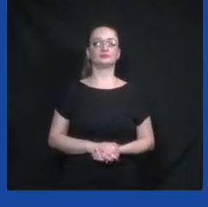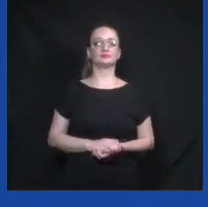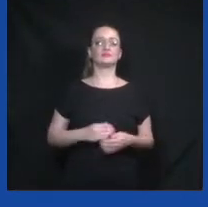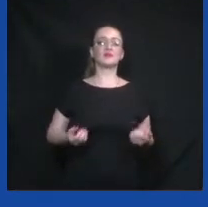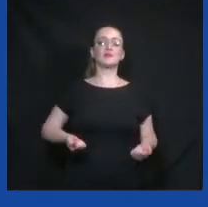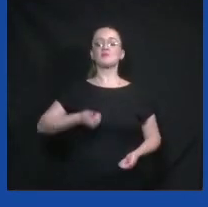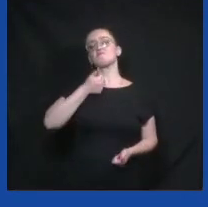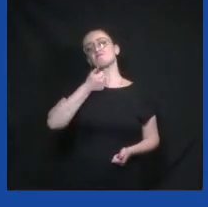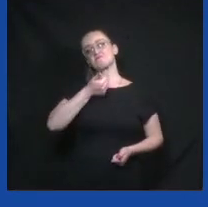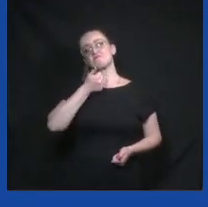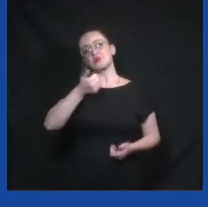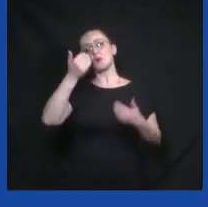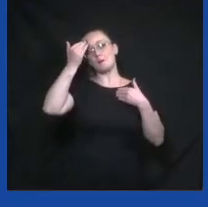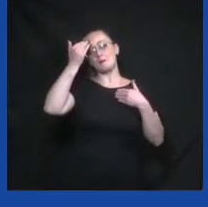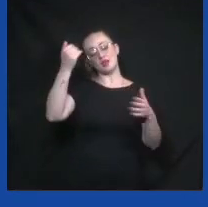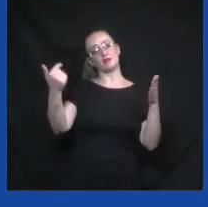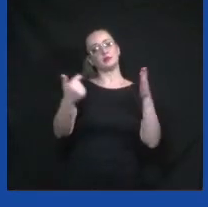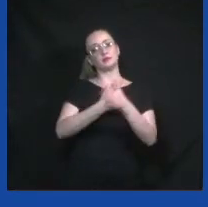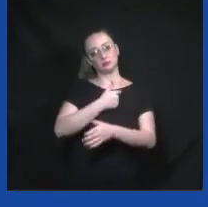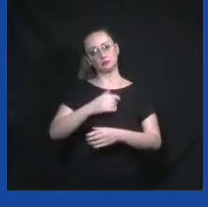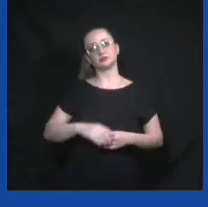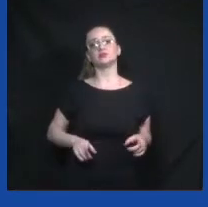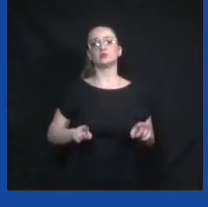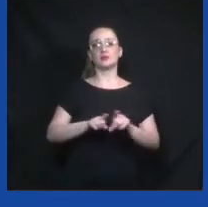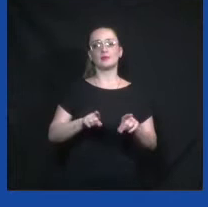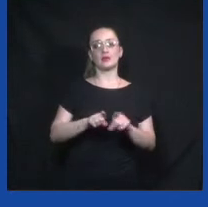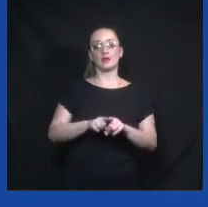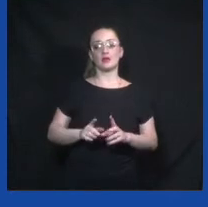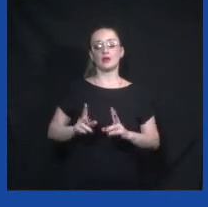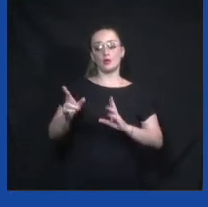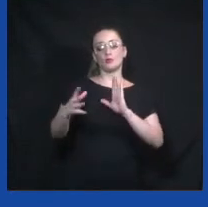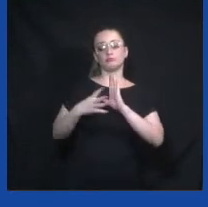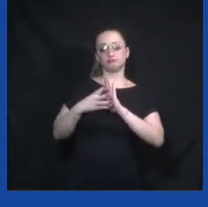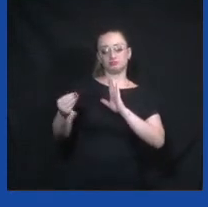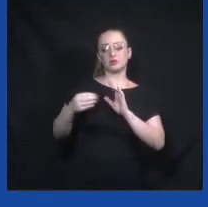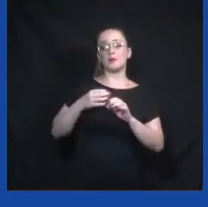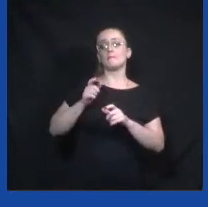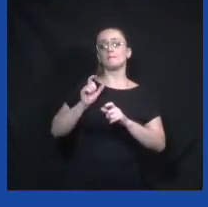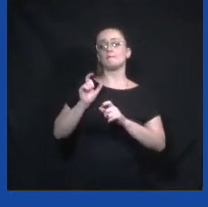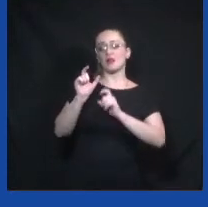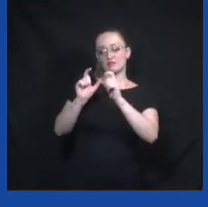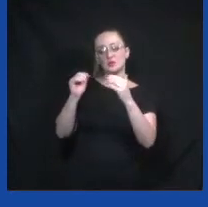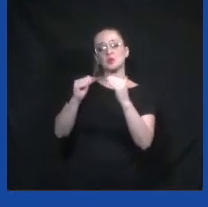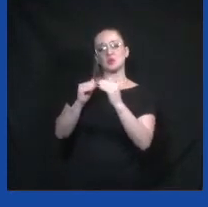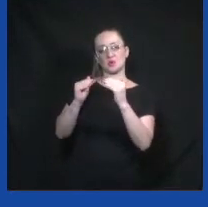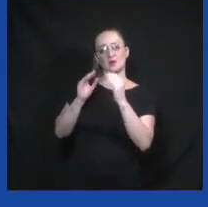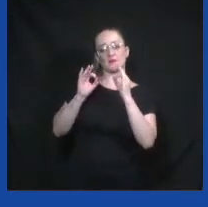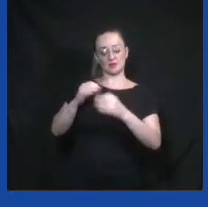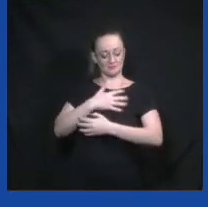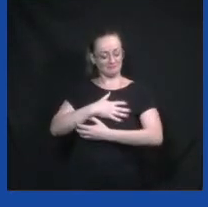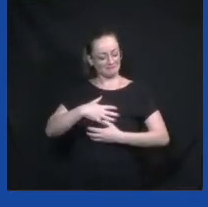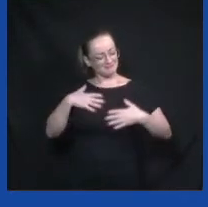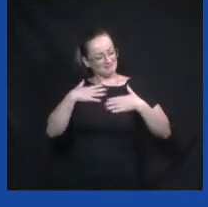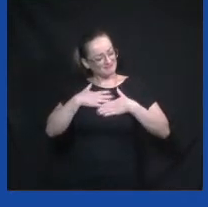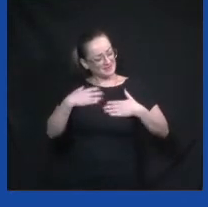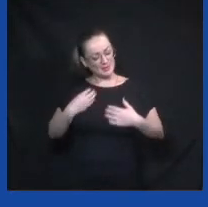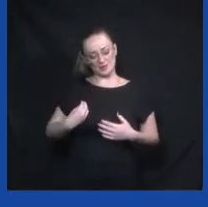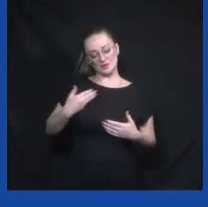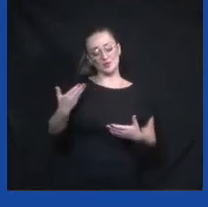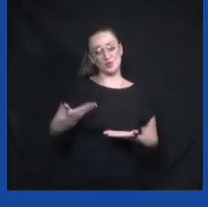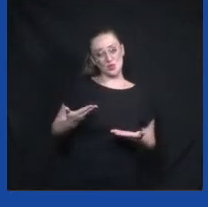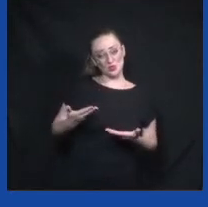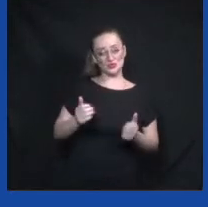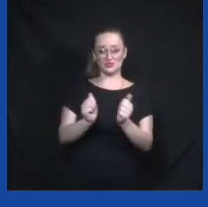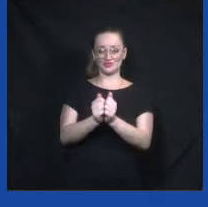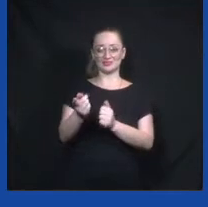Muito bem, obrigado pela pergunta, também faço das palavras do Dantas as minhas, é um prazer enorme estar aqui com vocês hoje, agradecer muito aí